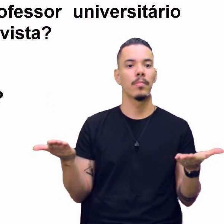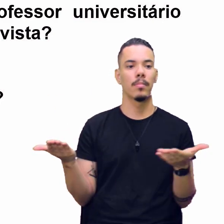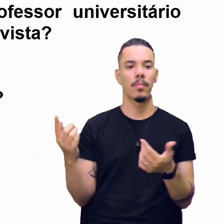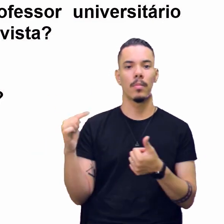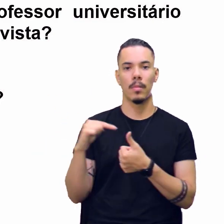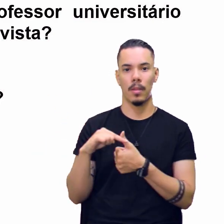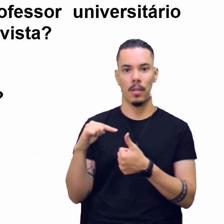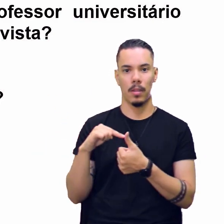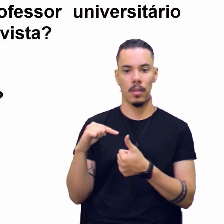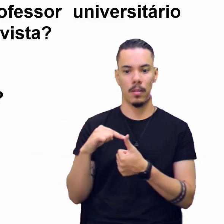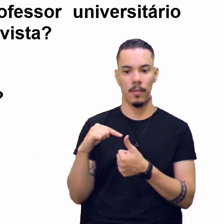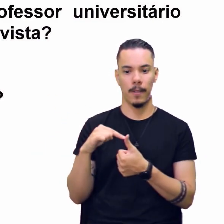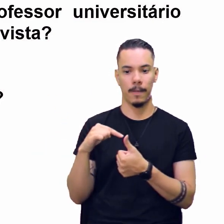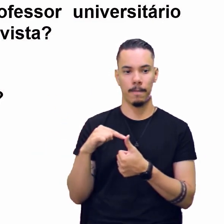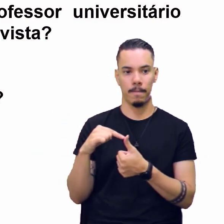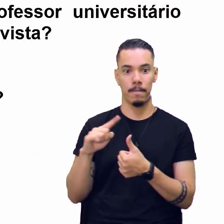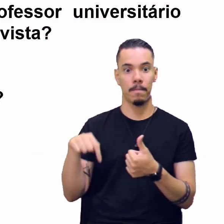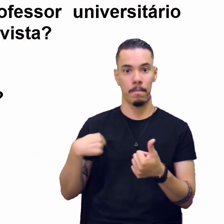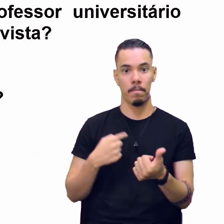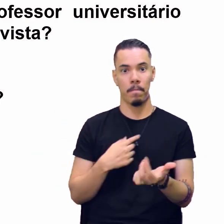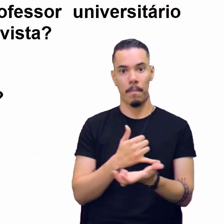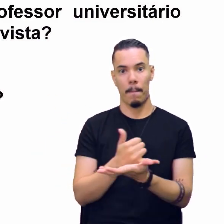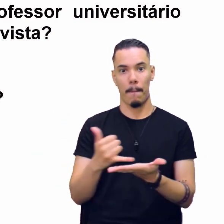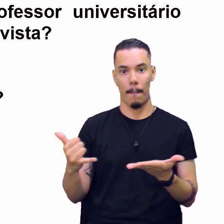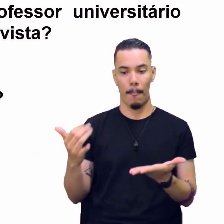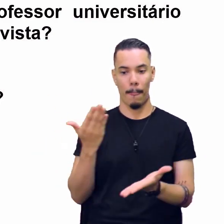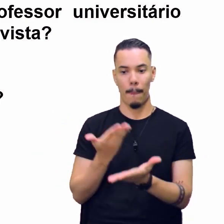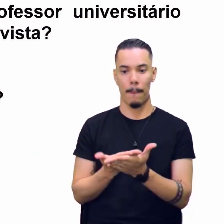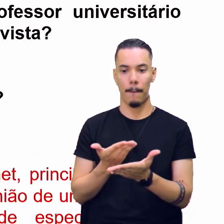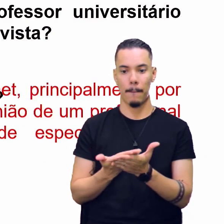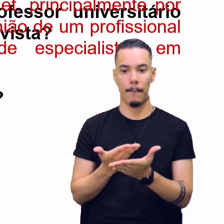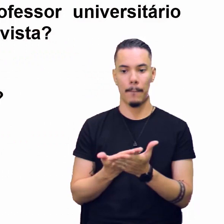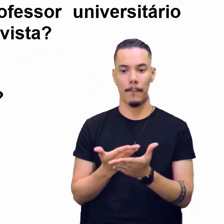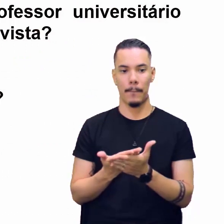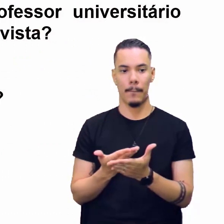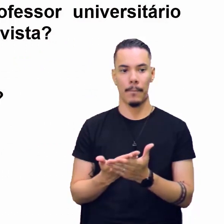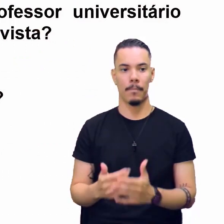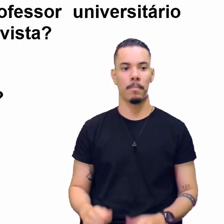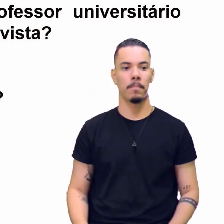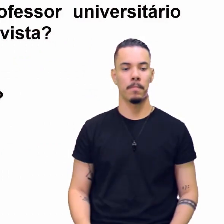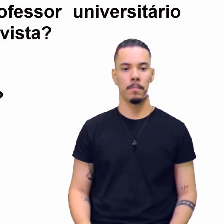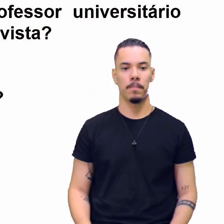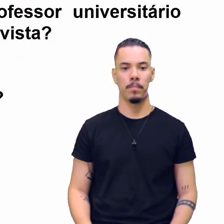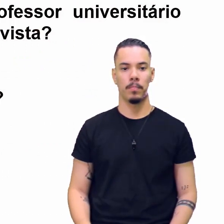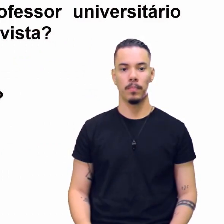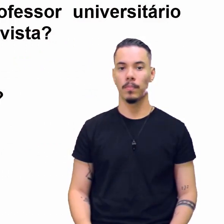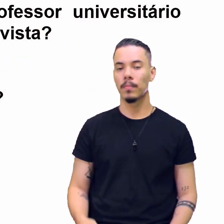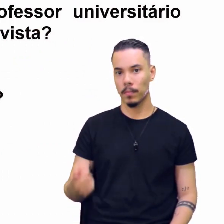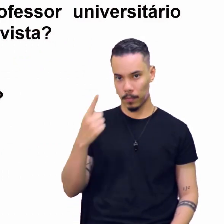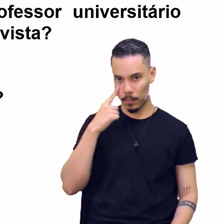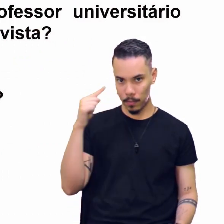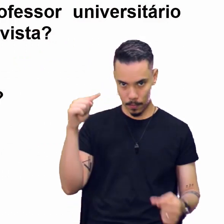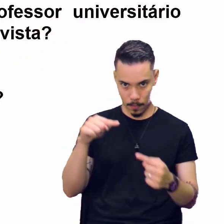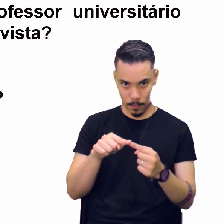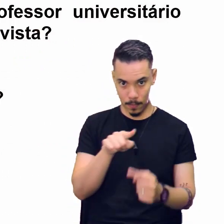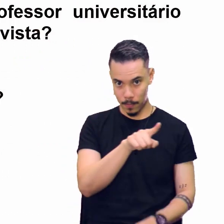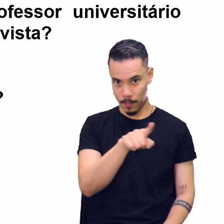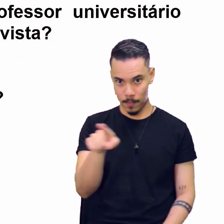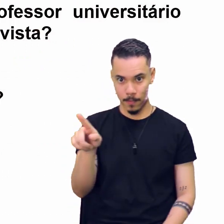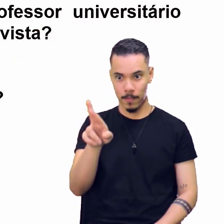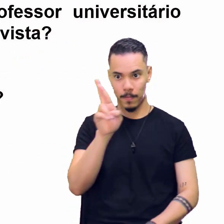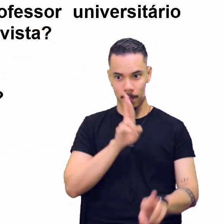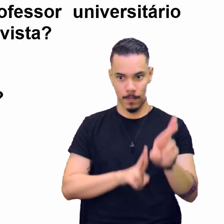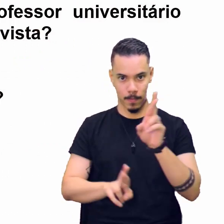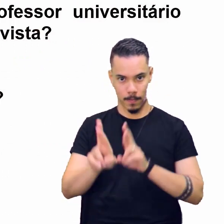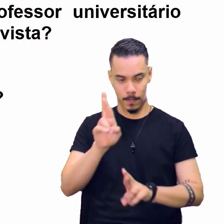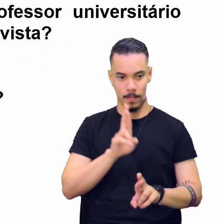acima que a gente leu, a gente introduziu a nossa aula. Vamos ver se tá batendo com a resposta de